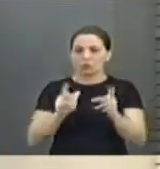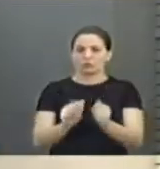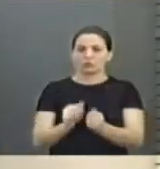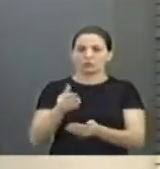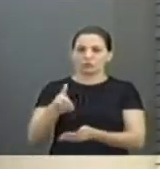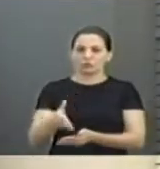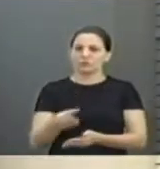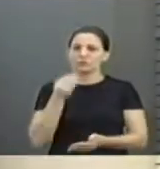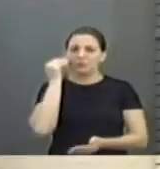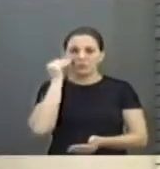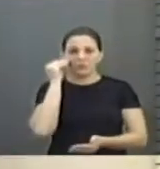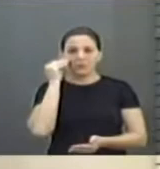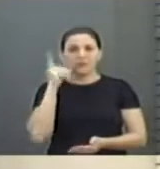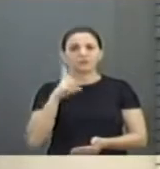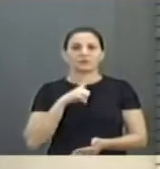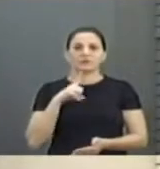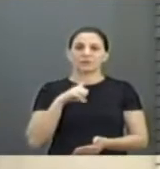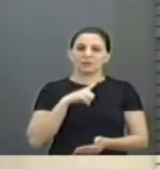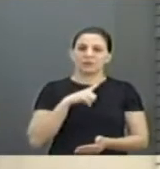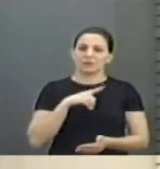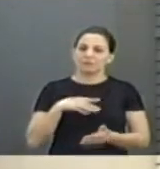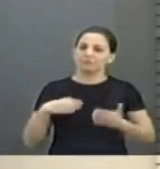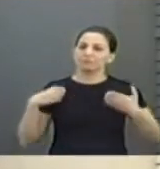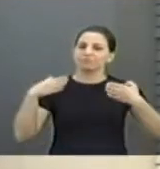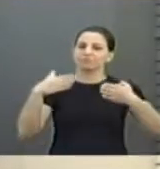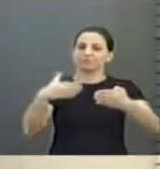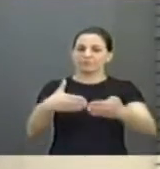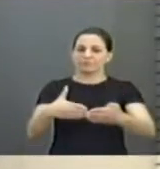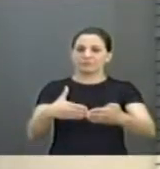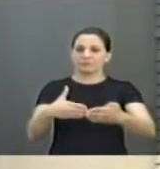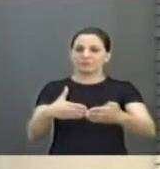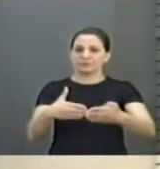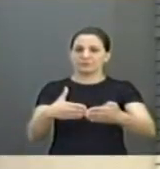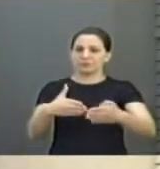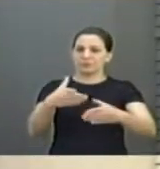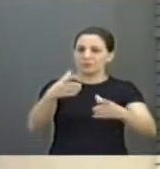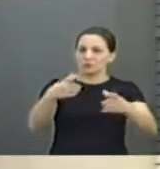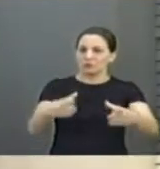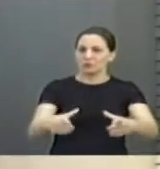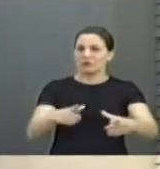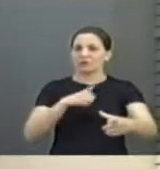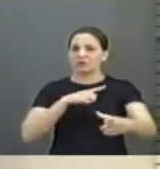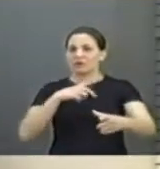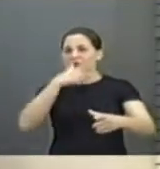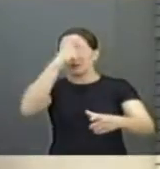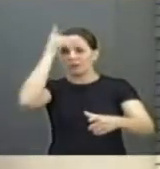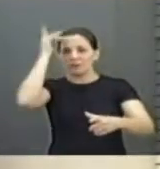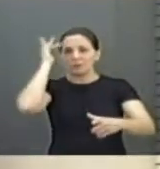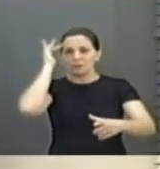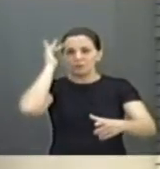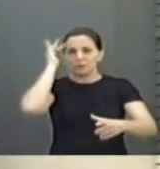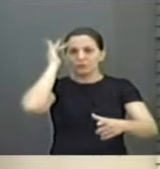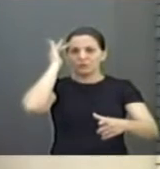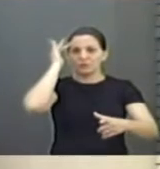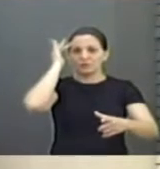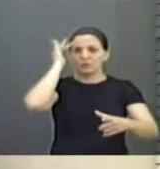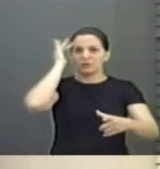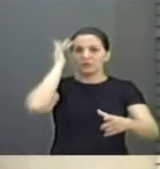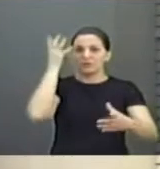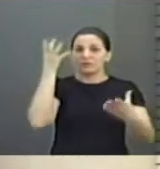tem experiência nisso aí, quando você vai num lugar onde existem pessoas que querem